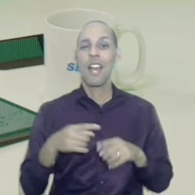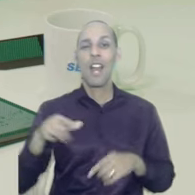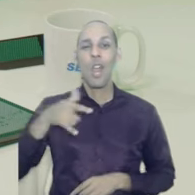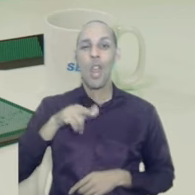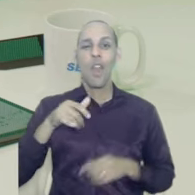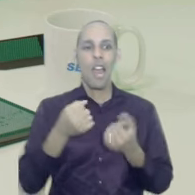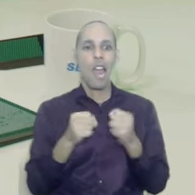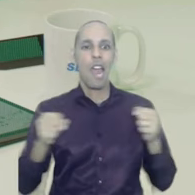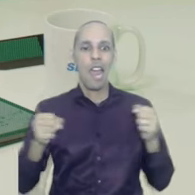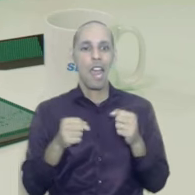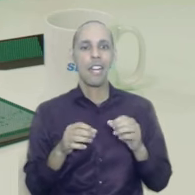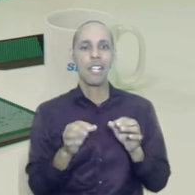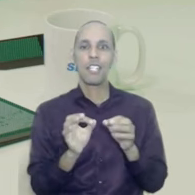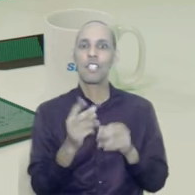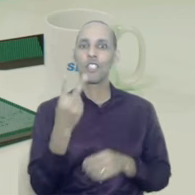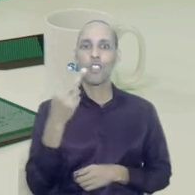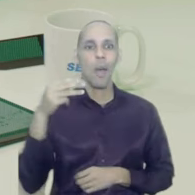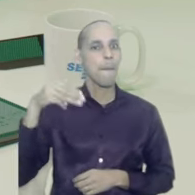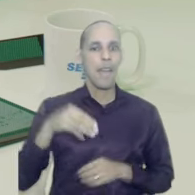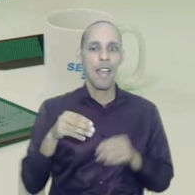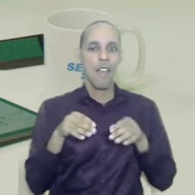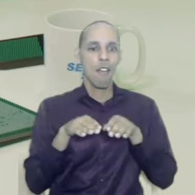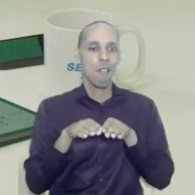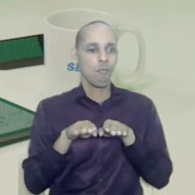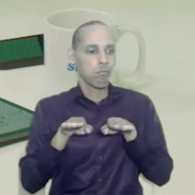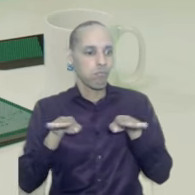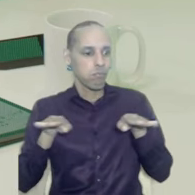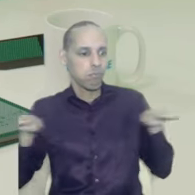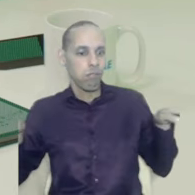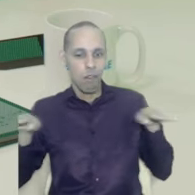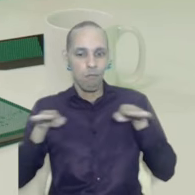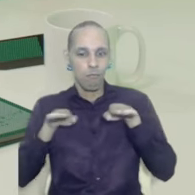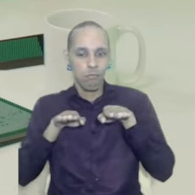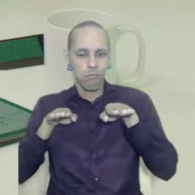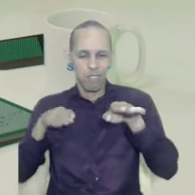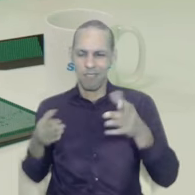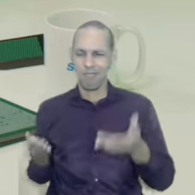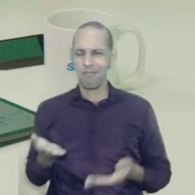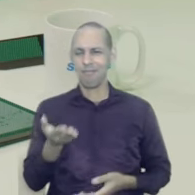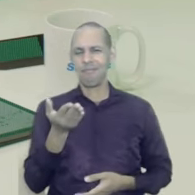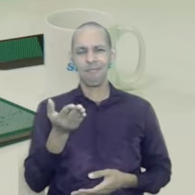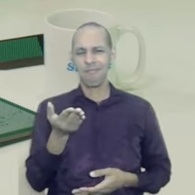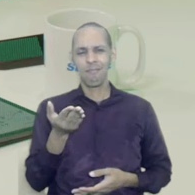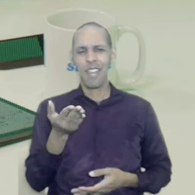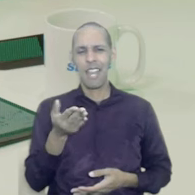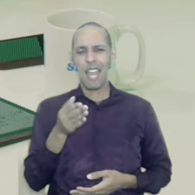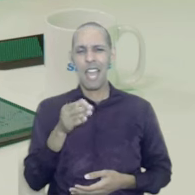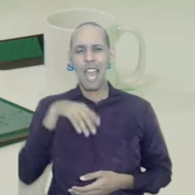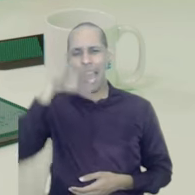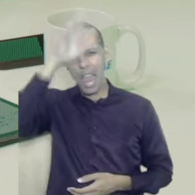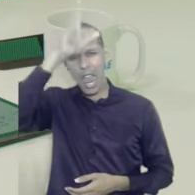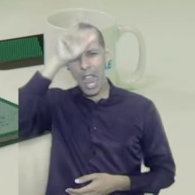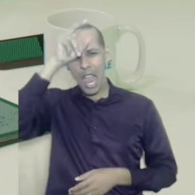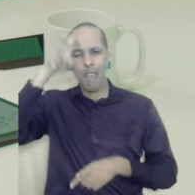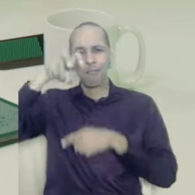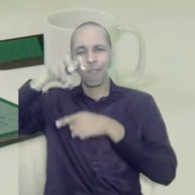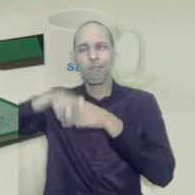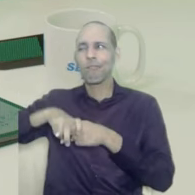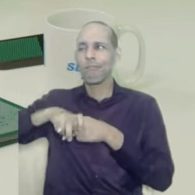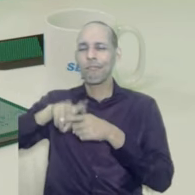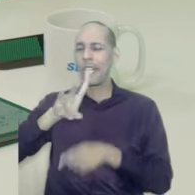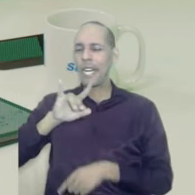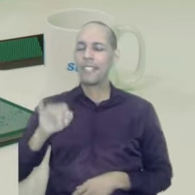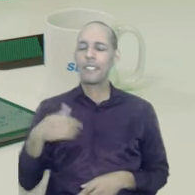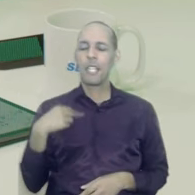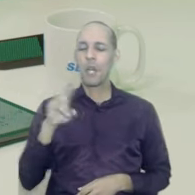chega até 2 m assim quando ele tá aberto né com as hélices e ele falou isso aí vai virar poleiro de galinha ali não vou usar isso não e ele foi falou tá